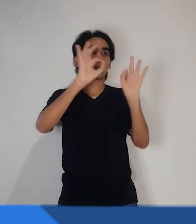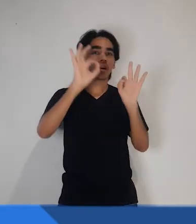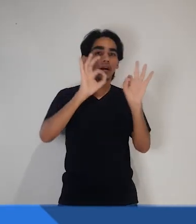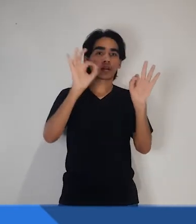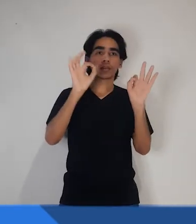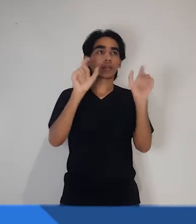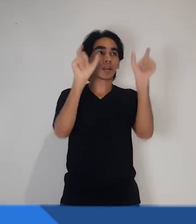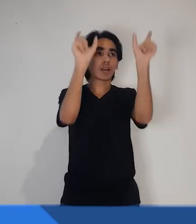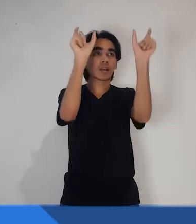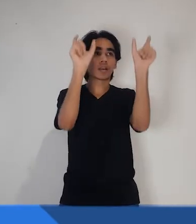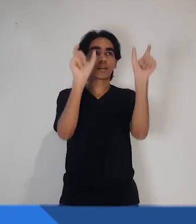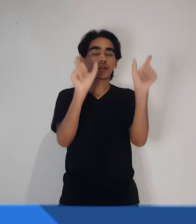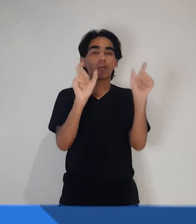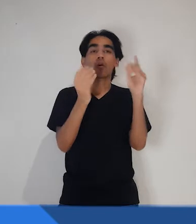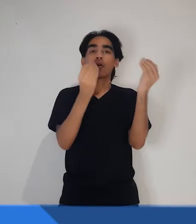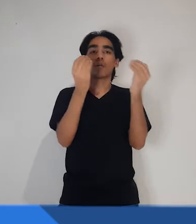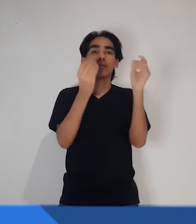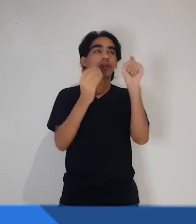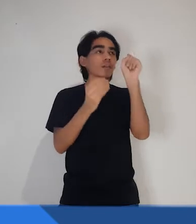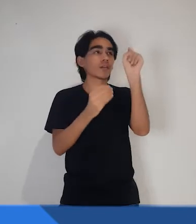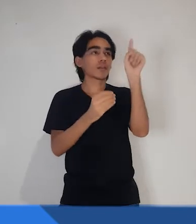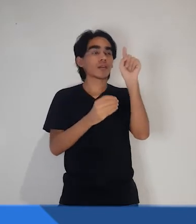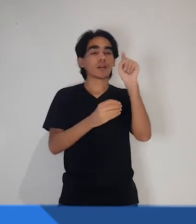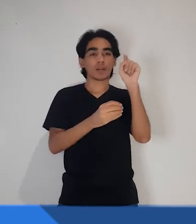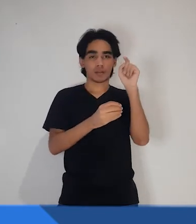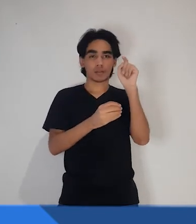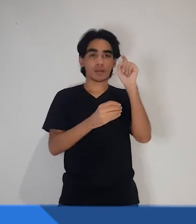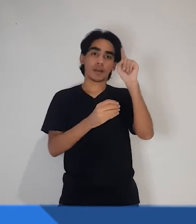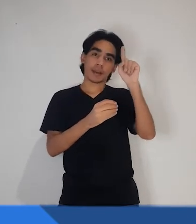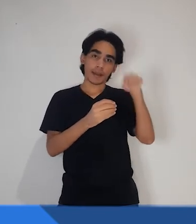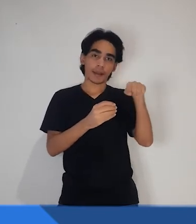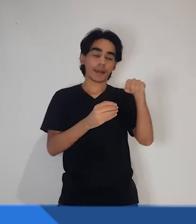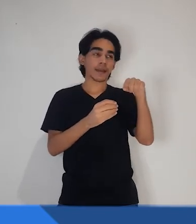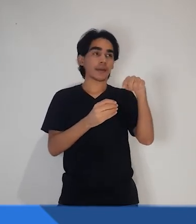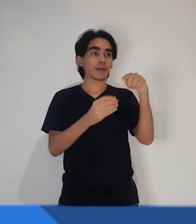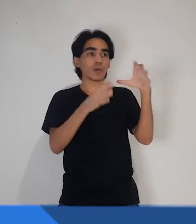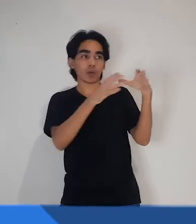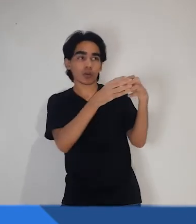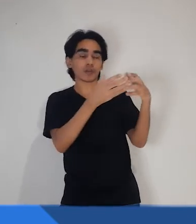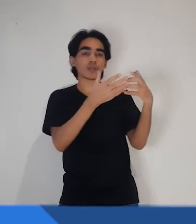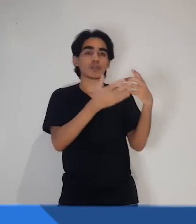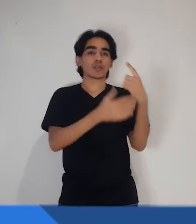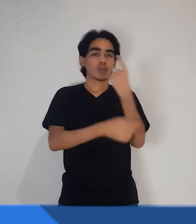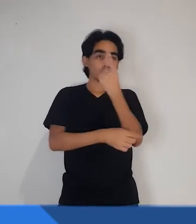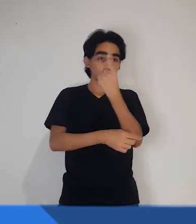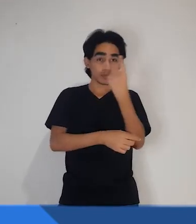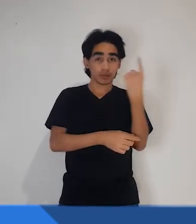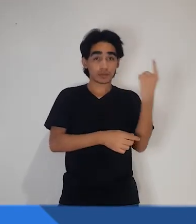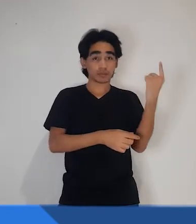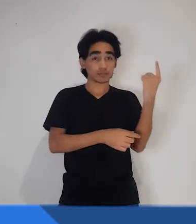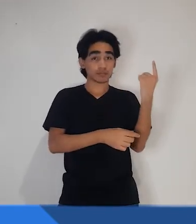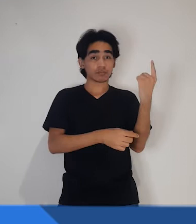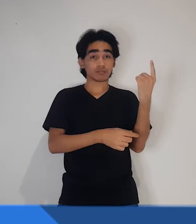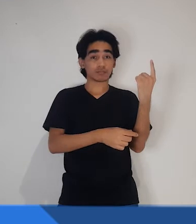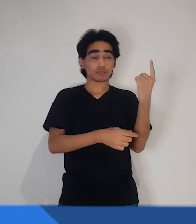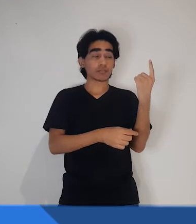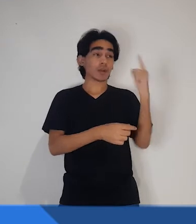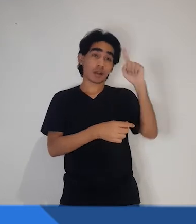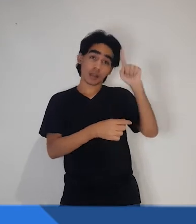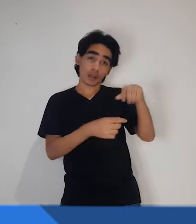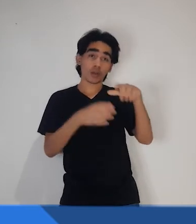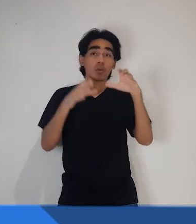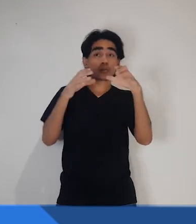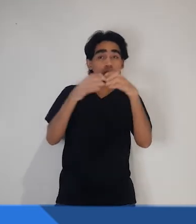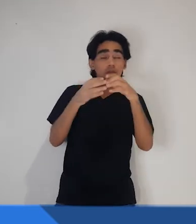as opções aqui do lado para o estudante selecionar se o fórum é uma atividade coletiva ou individual, se o questionário